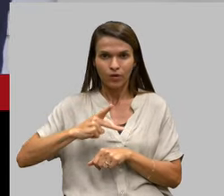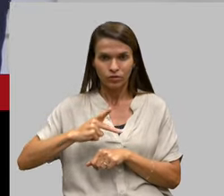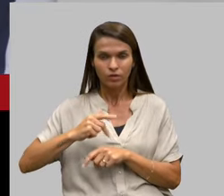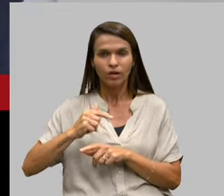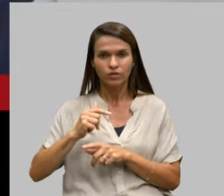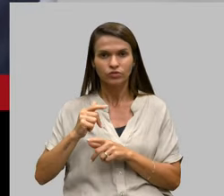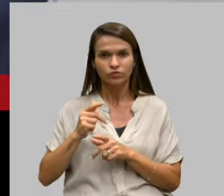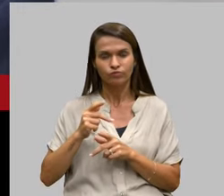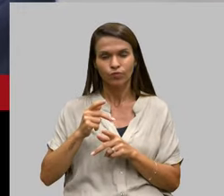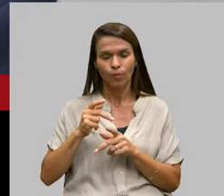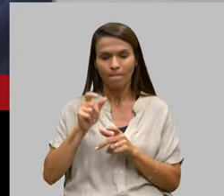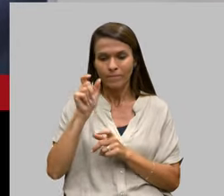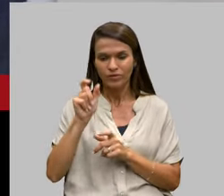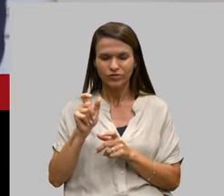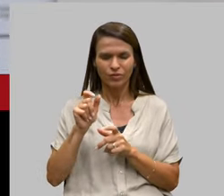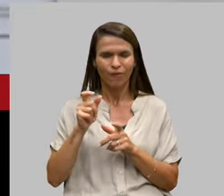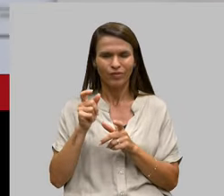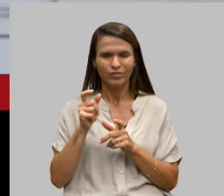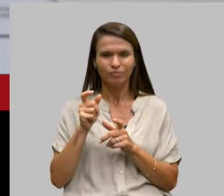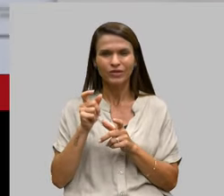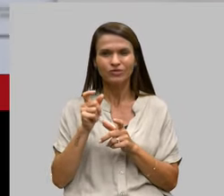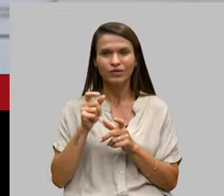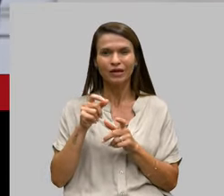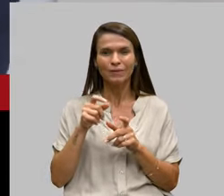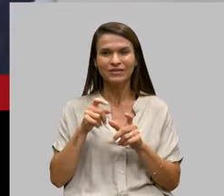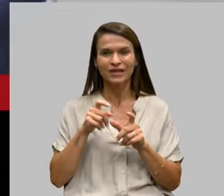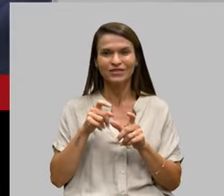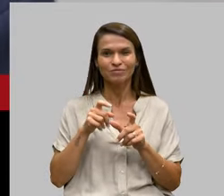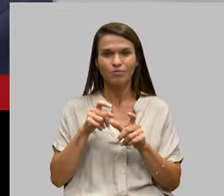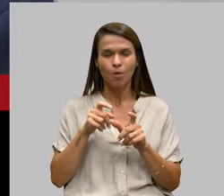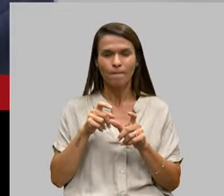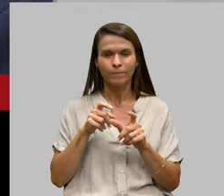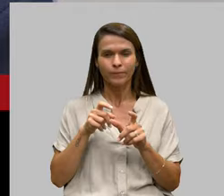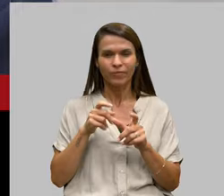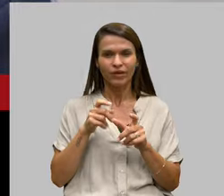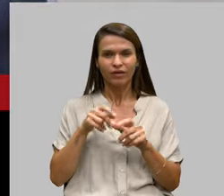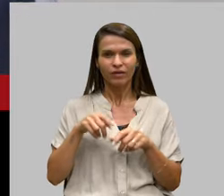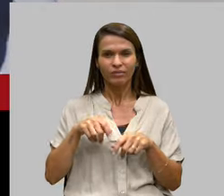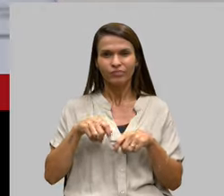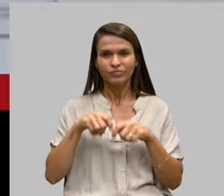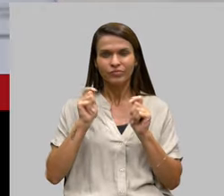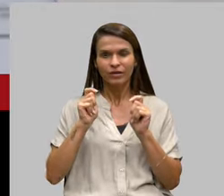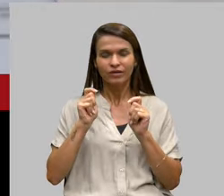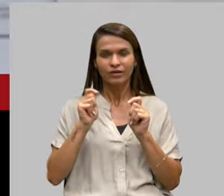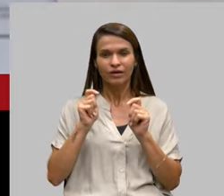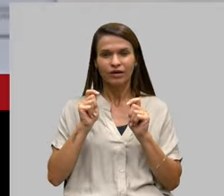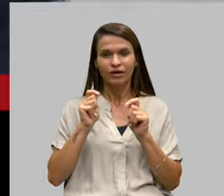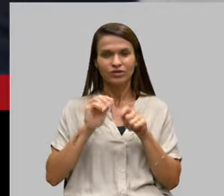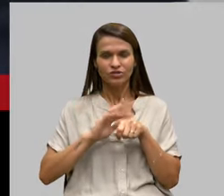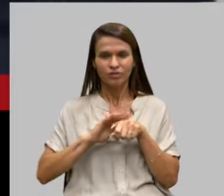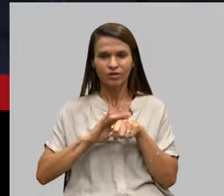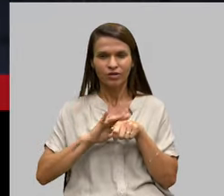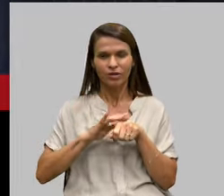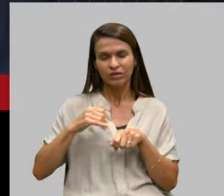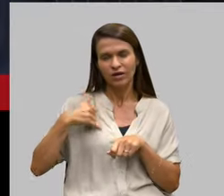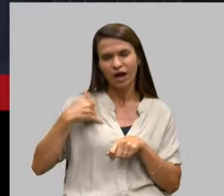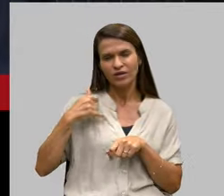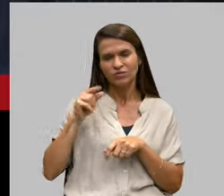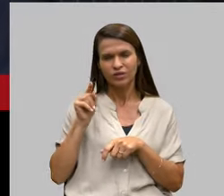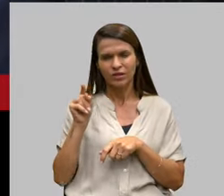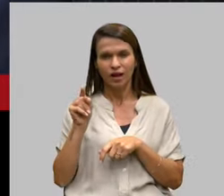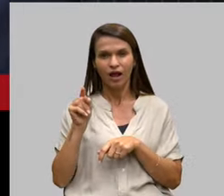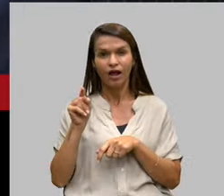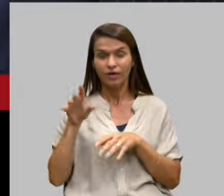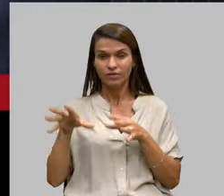permanente eles permitem e a eh eles têm uma idade mínima Tá mas como que eles trabalham com a idade mínima lá eles